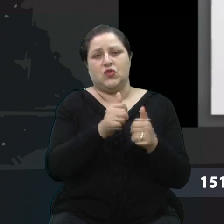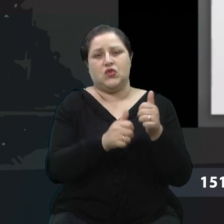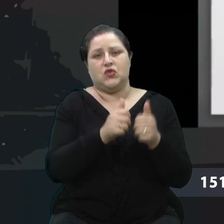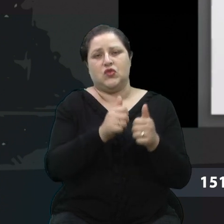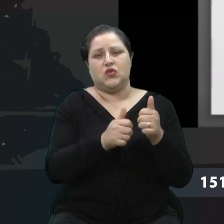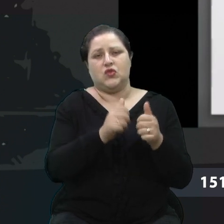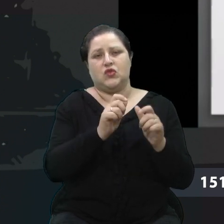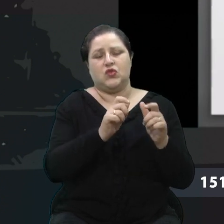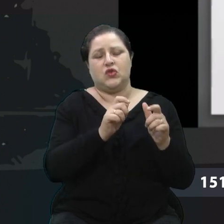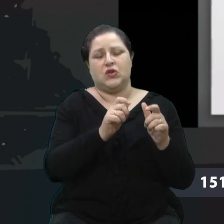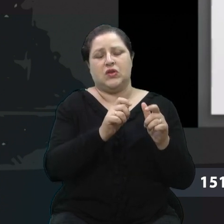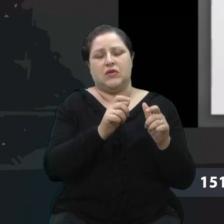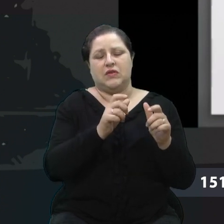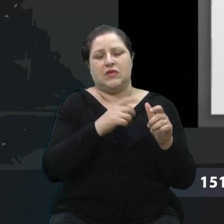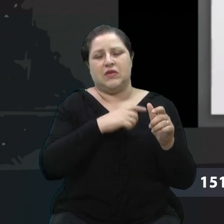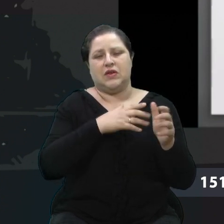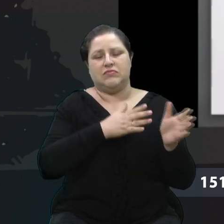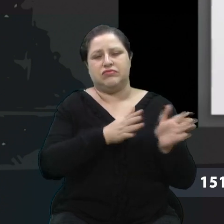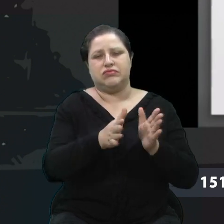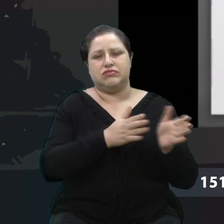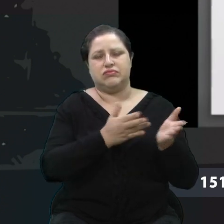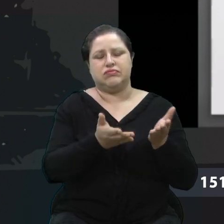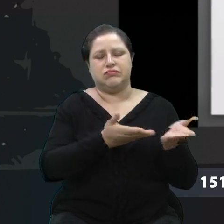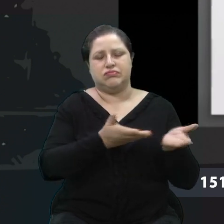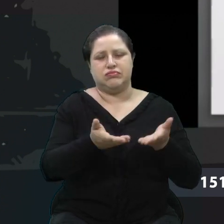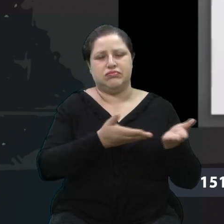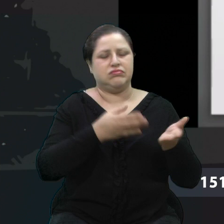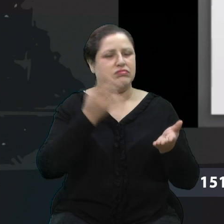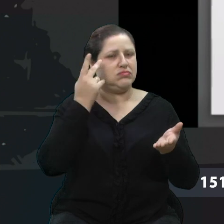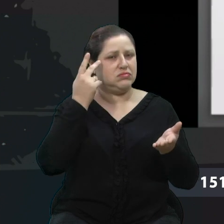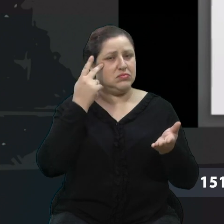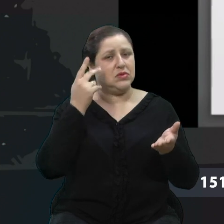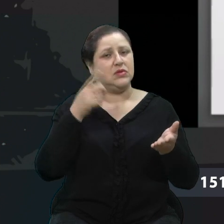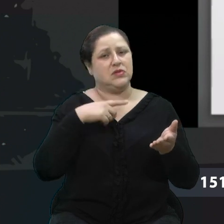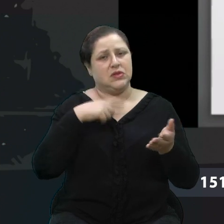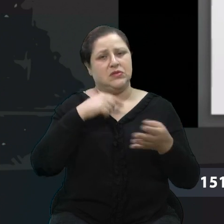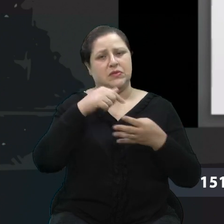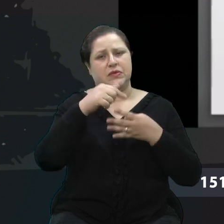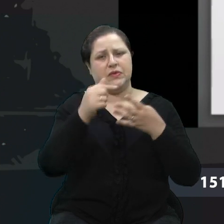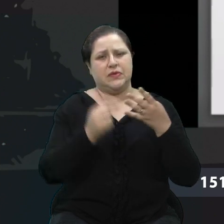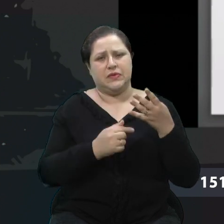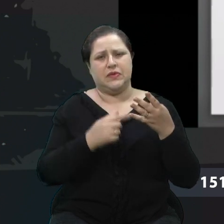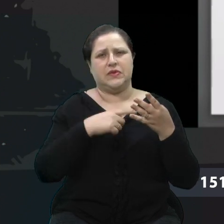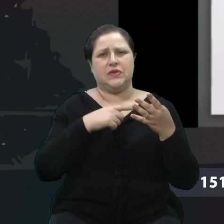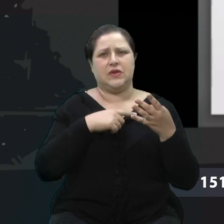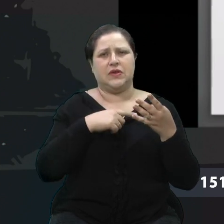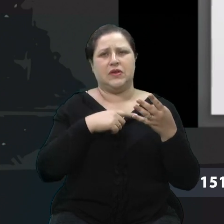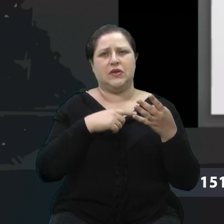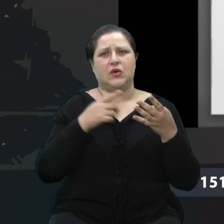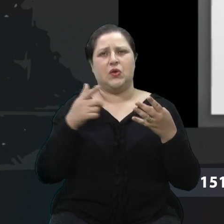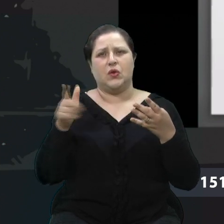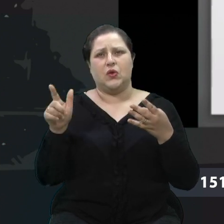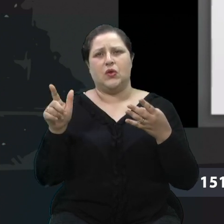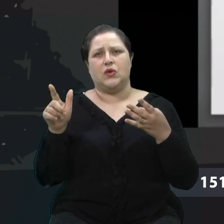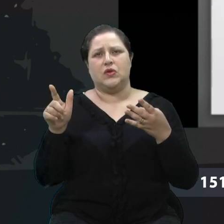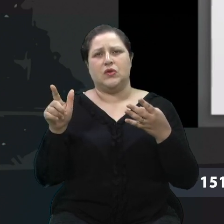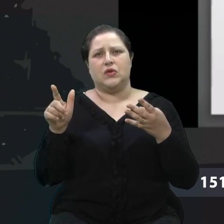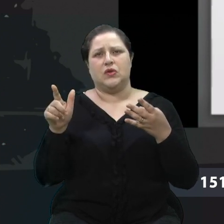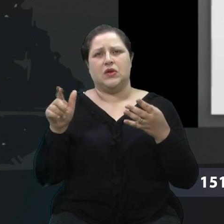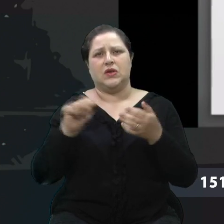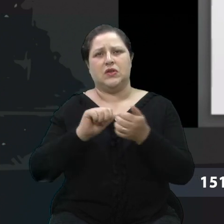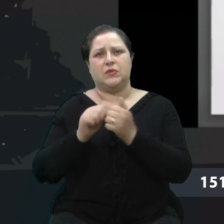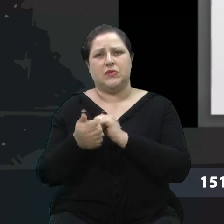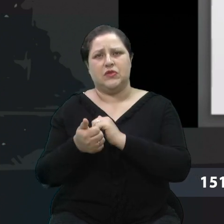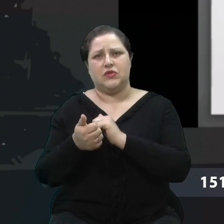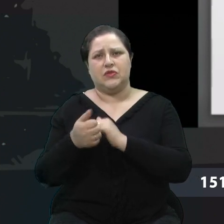turismo da prática esportiva, turismo de evento esportivo e o turismo esportivo de nostalgia, que eu vou apresentar logo aí na frente. Vereador Cadori, seu parte, depois